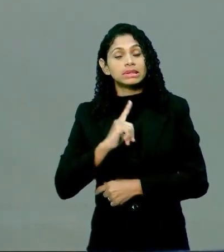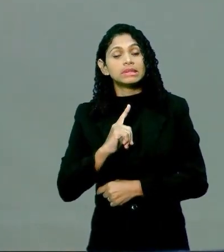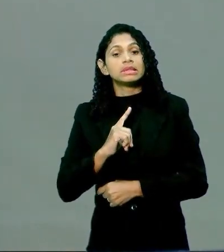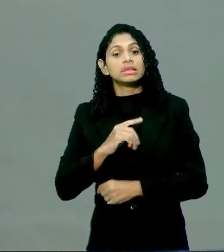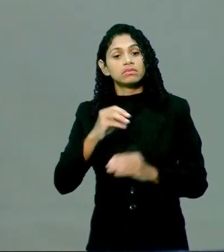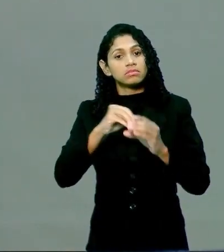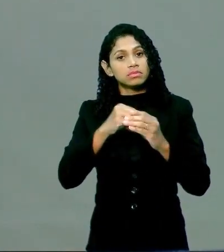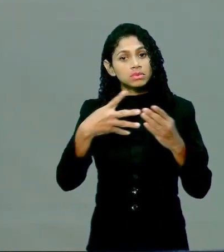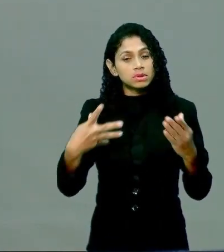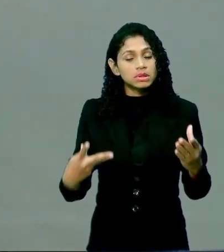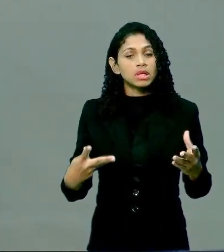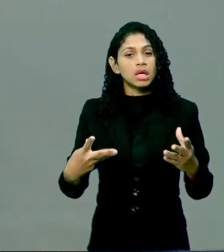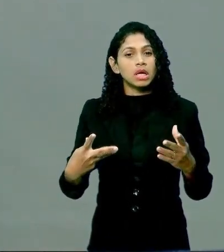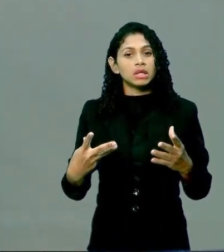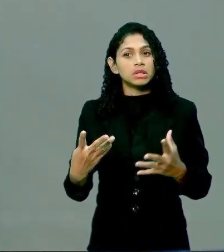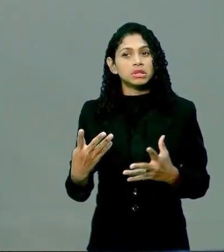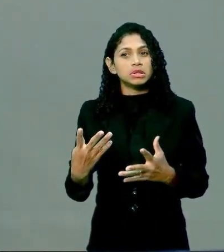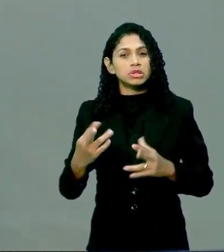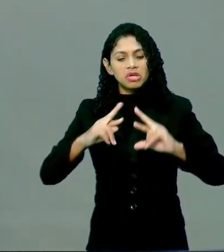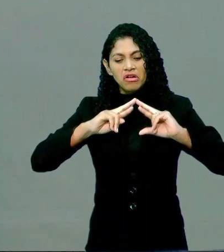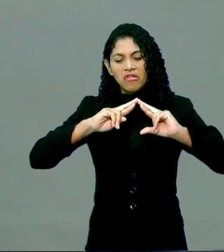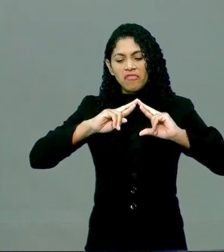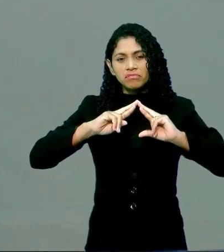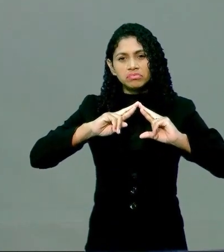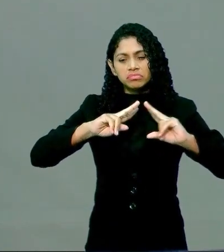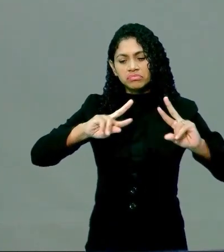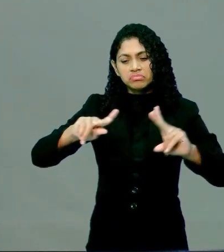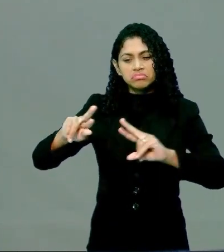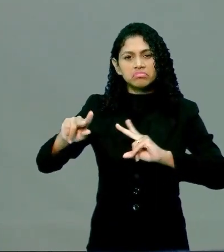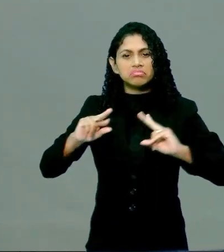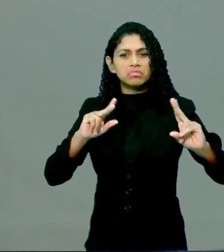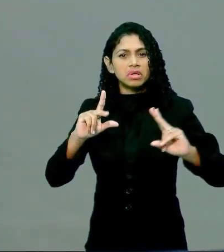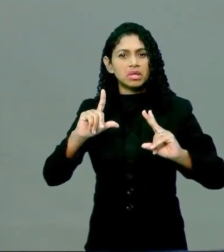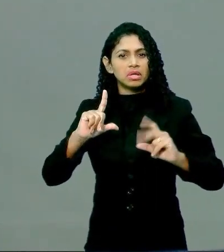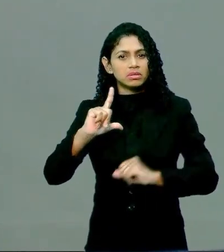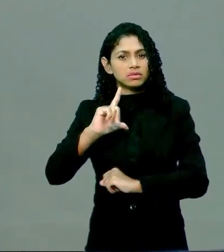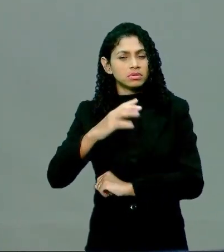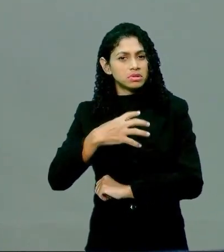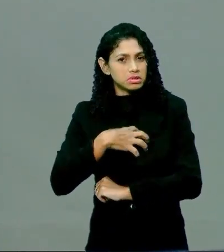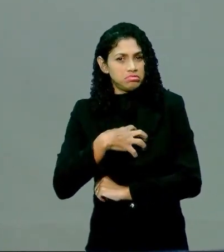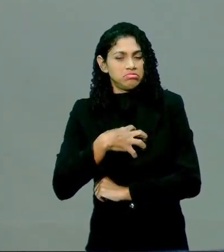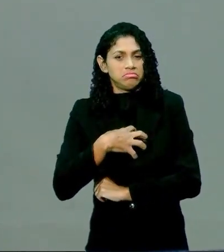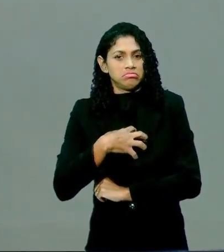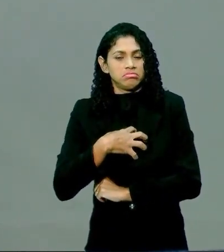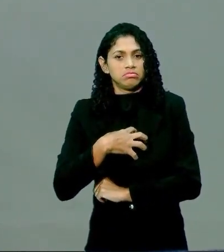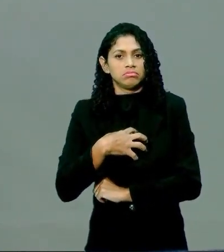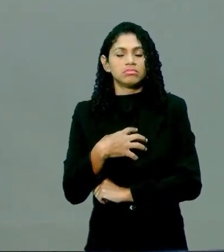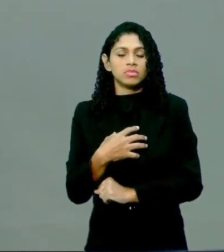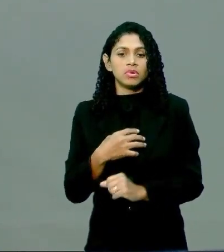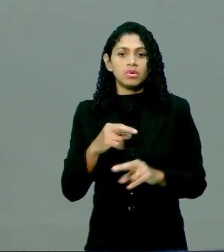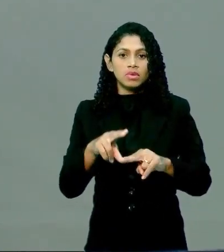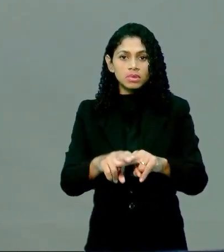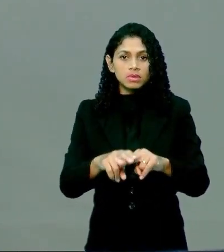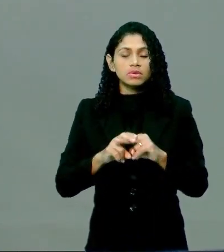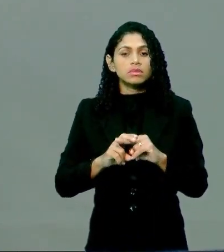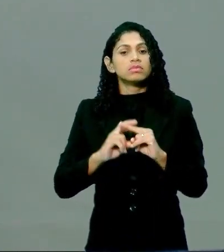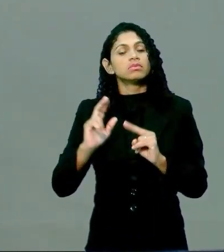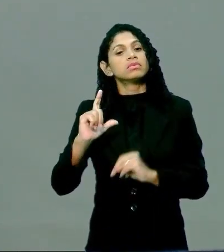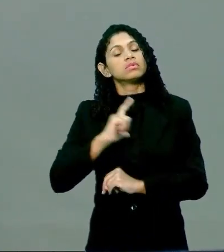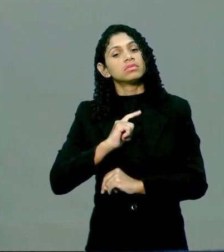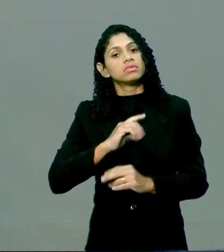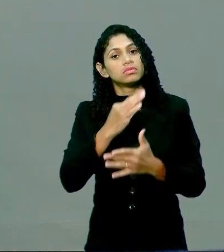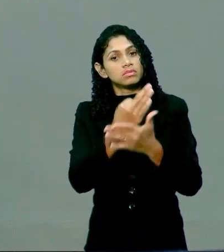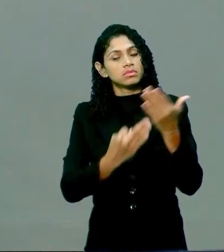características de multiplicidade de sentido e outras questões, é que a gente tem o texto literário como parte